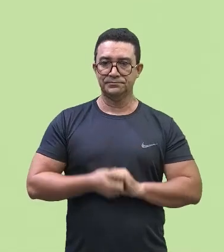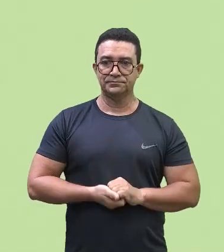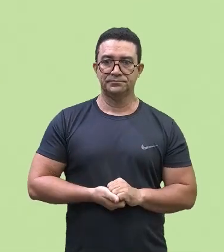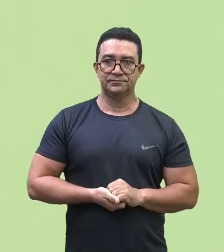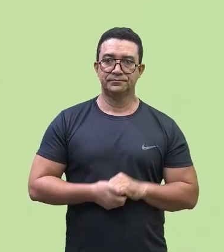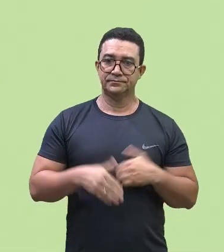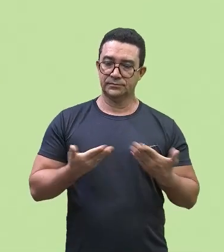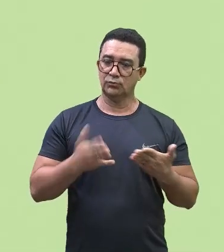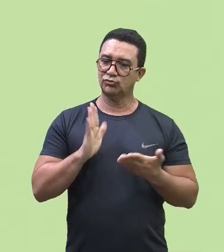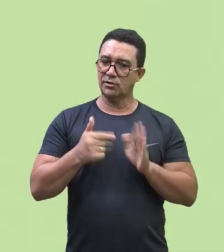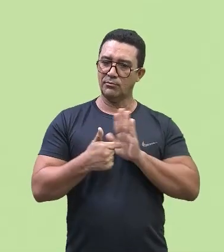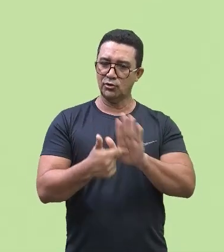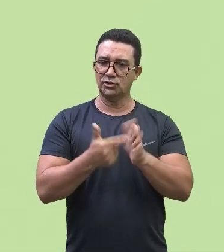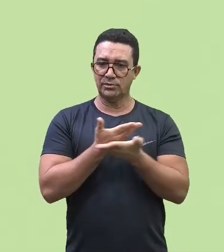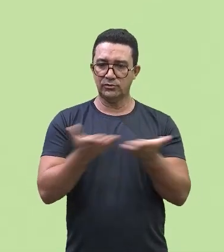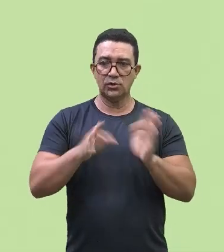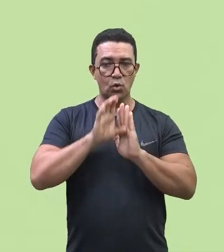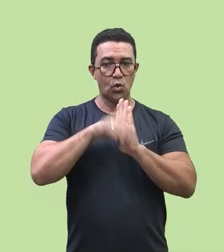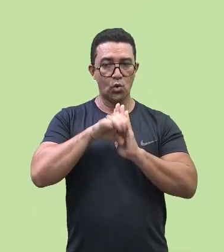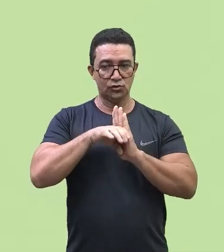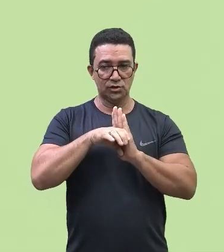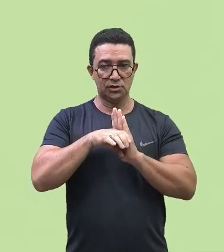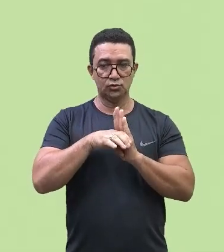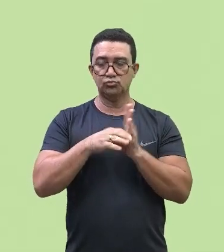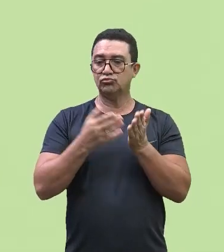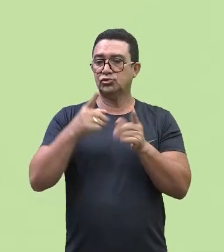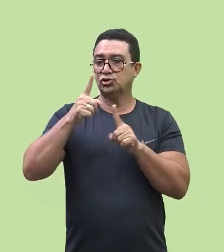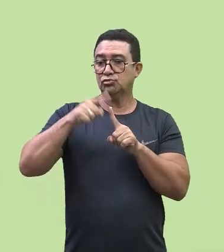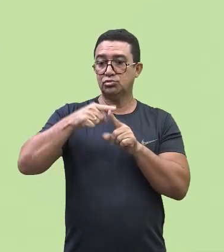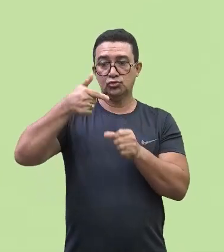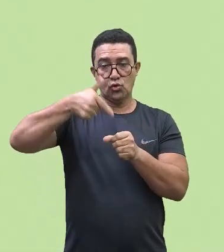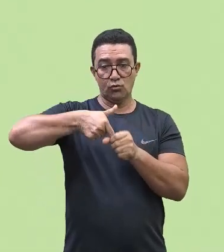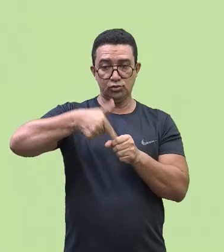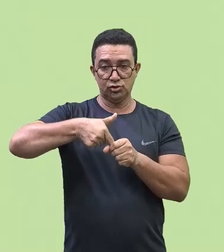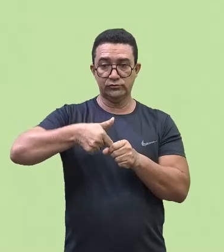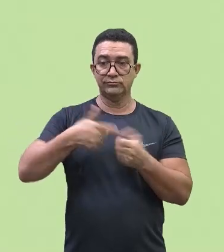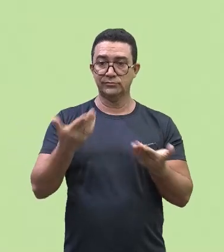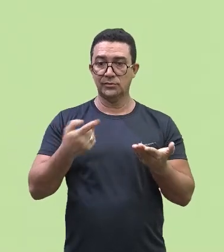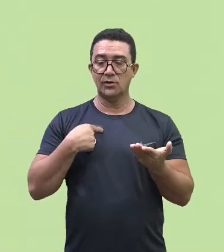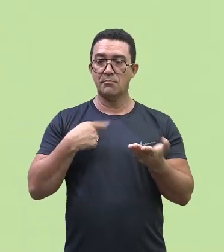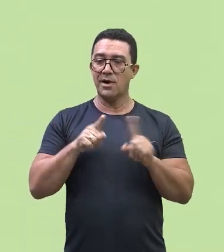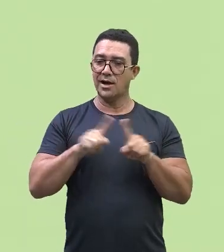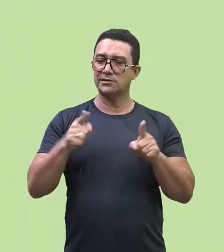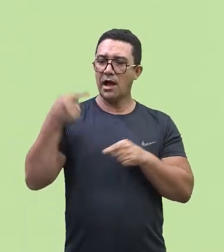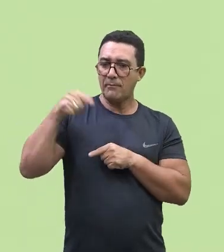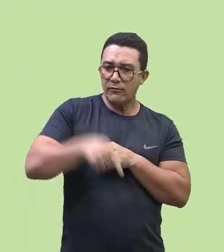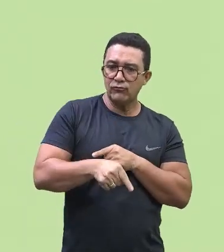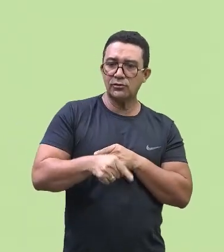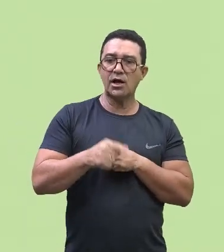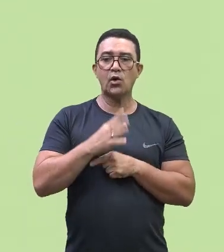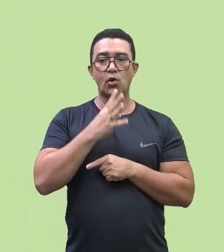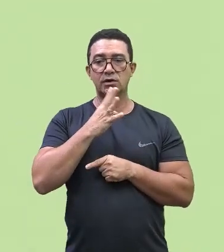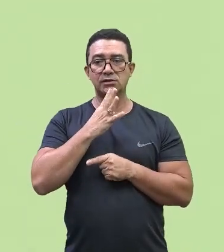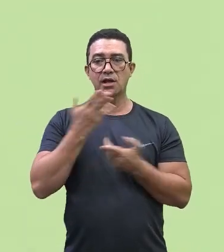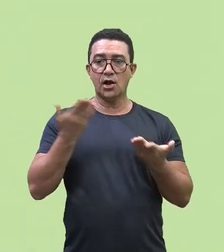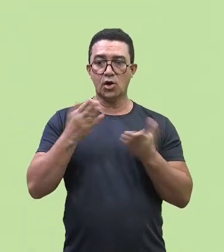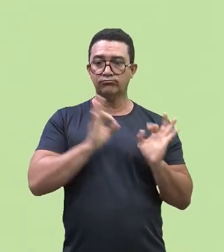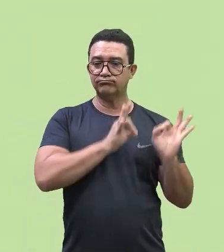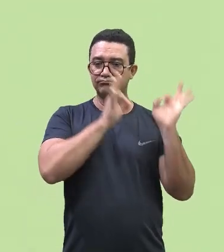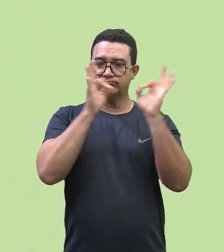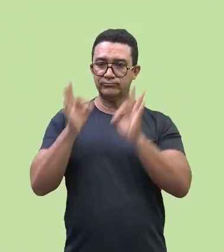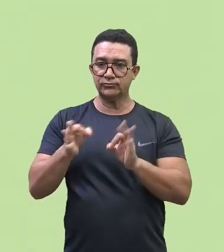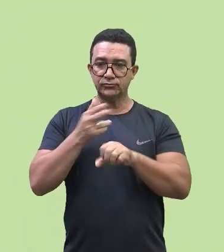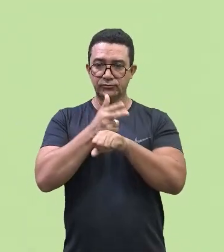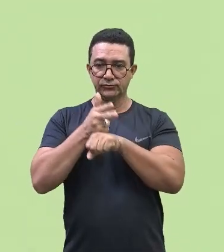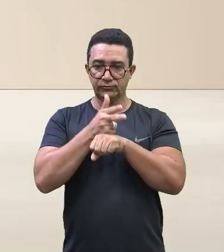então eu apresentei para vocês aqui um conceito inicial de combustível, mas a gente vai aprofundar um pouco mais agora no vídeo que eu gravei para vocês, olha